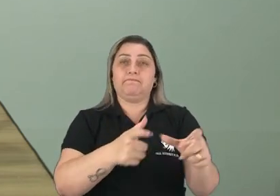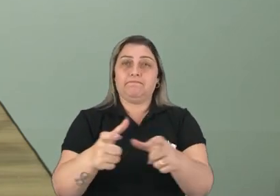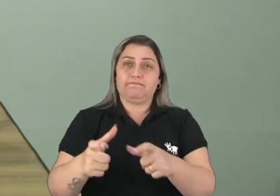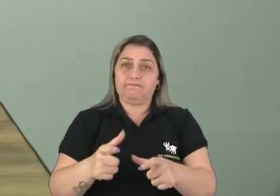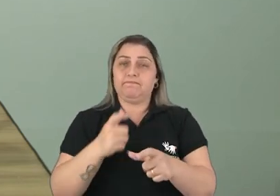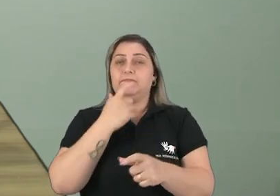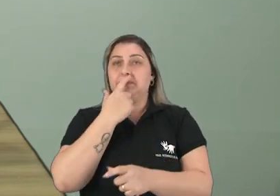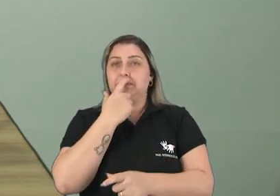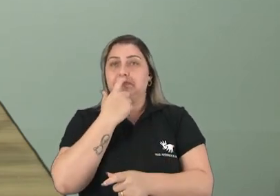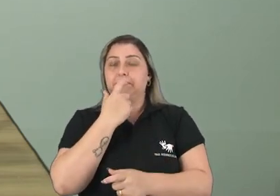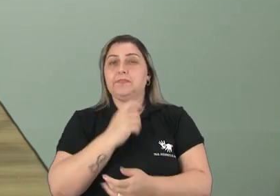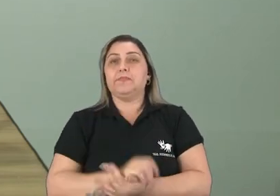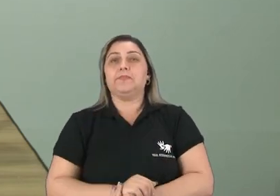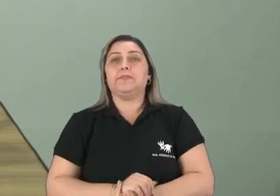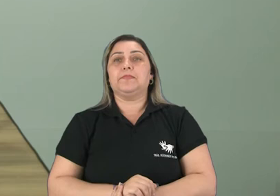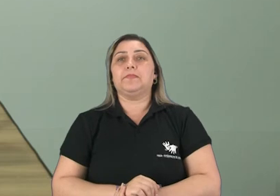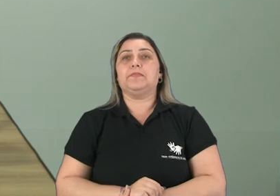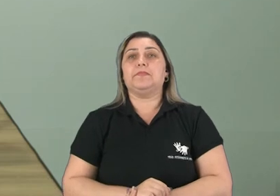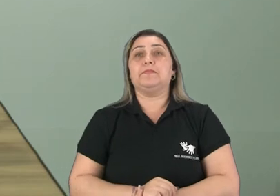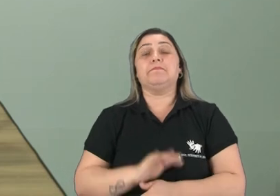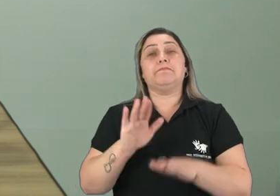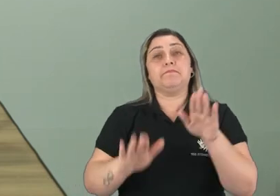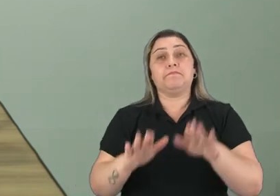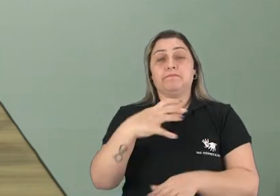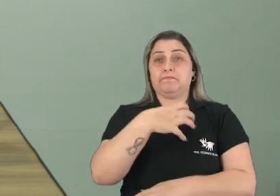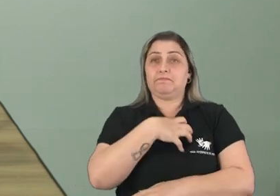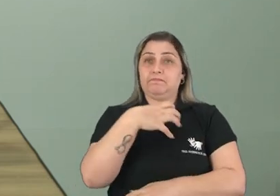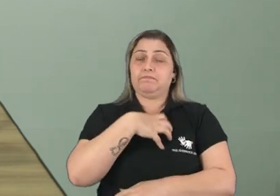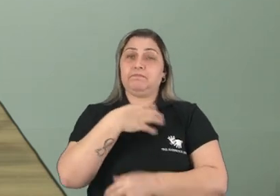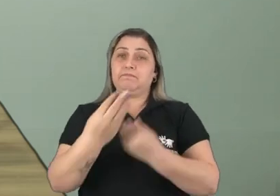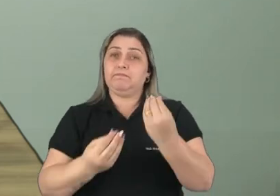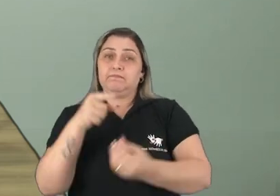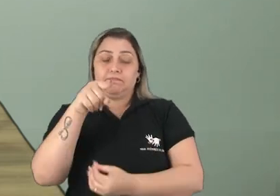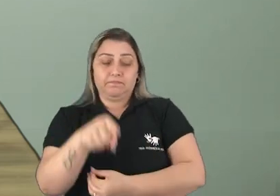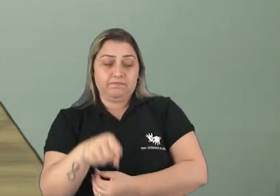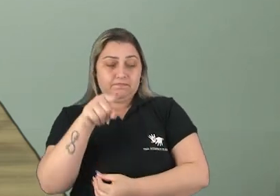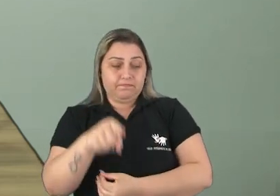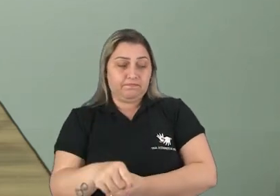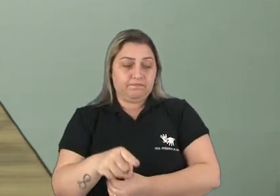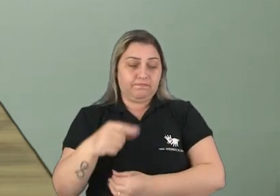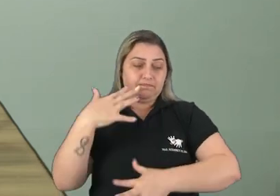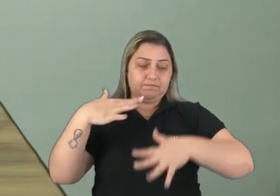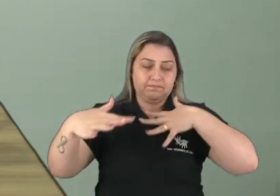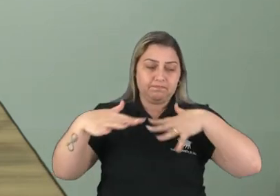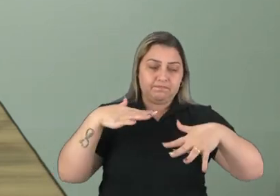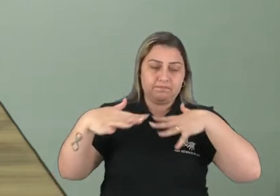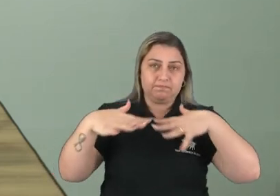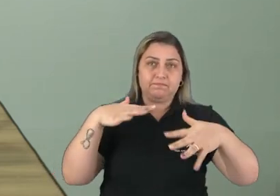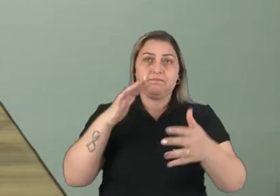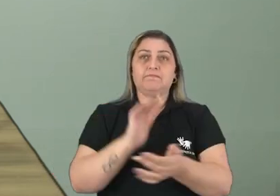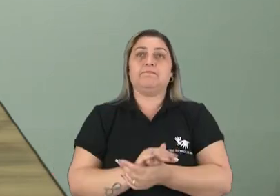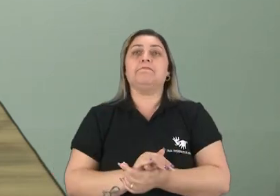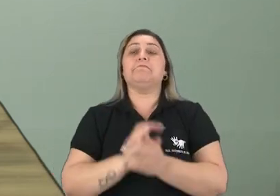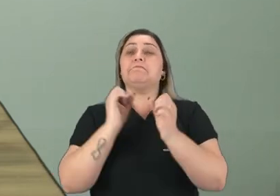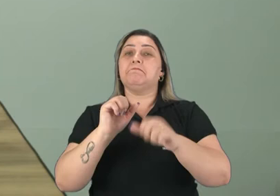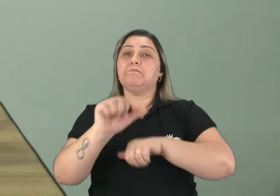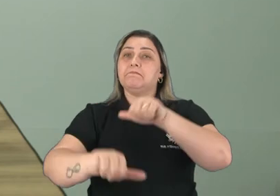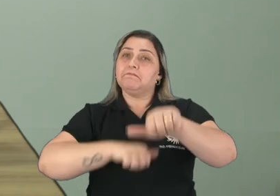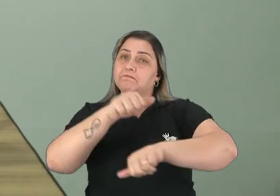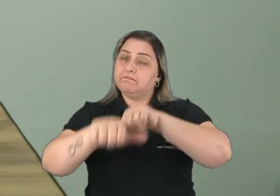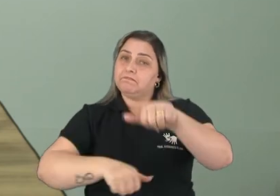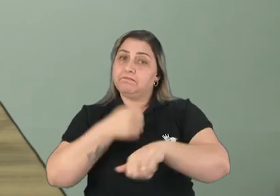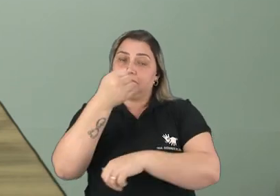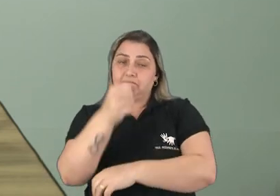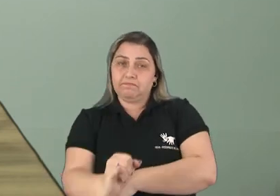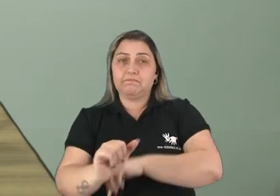essas direções, dependendo da forma como você vai se movimentar, a direção pode mudar.